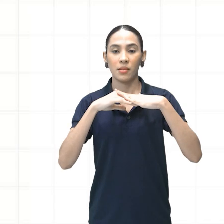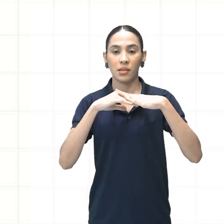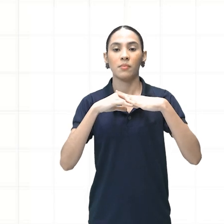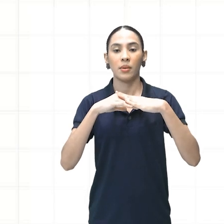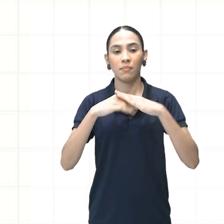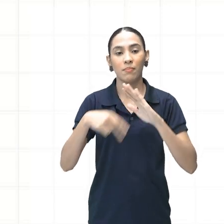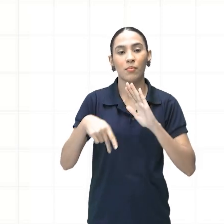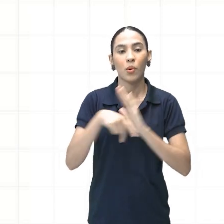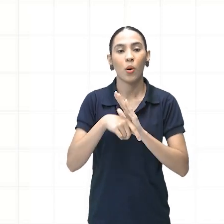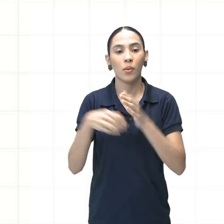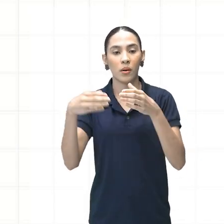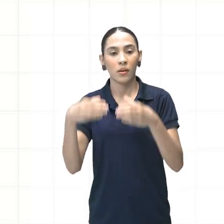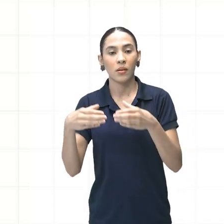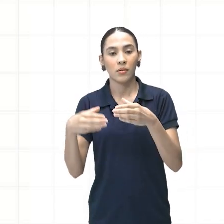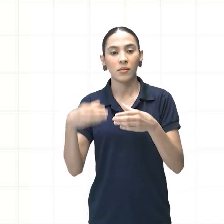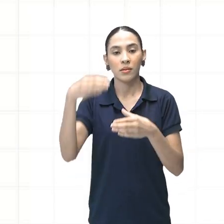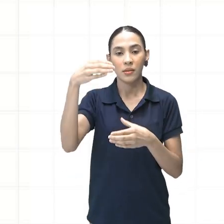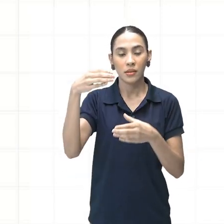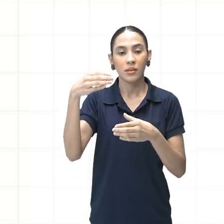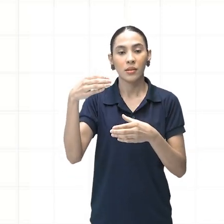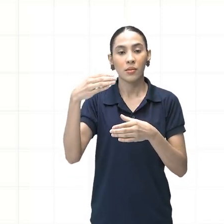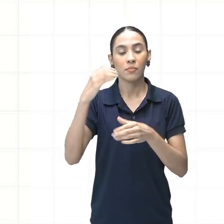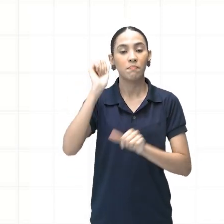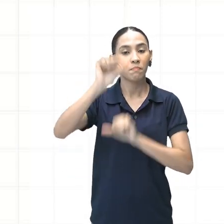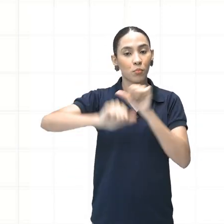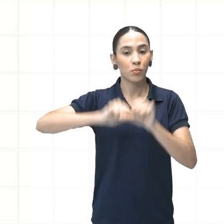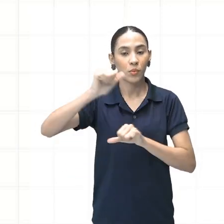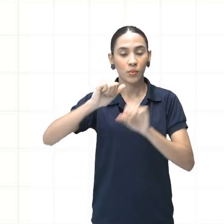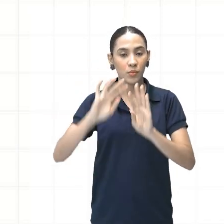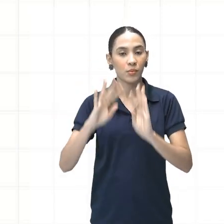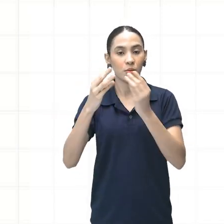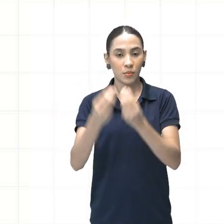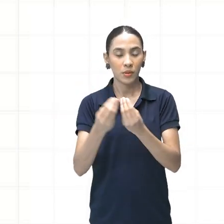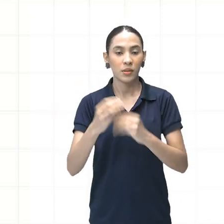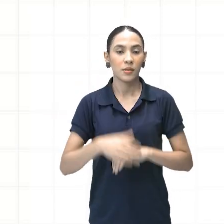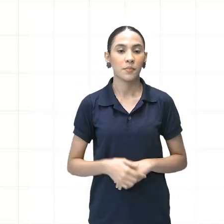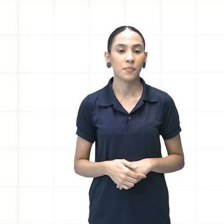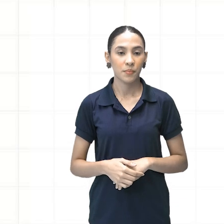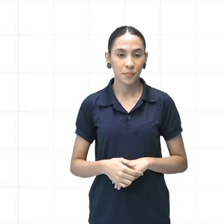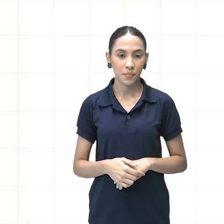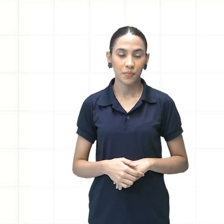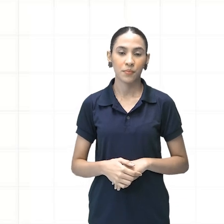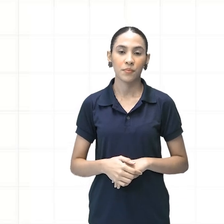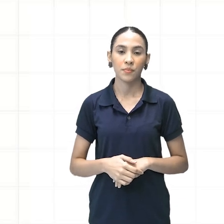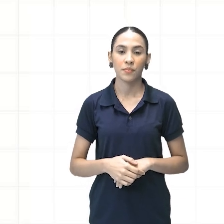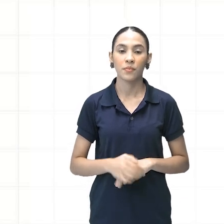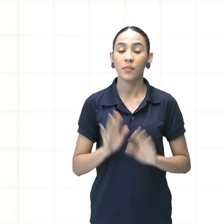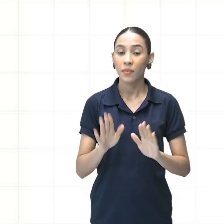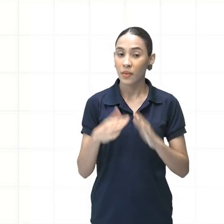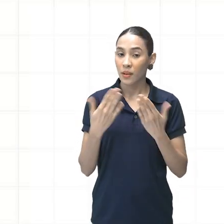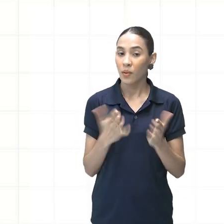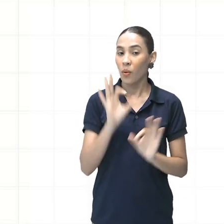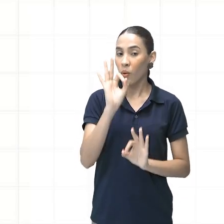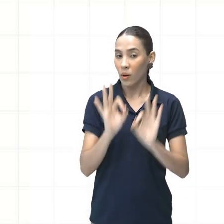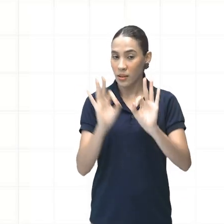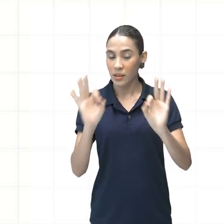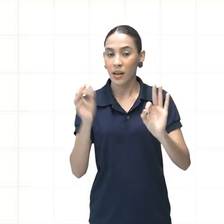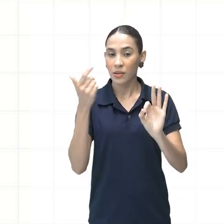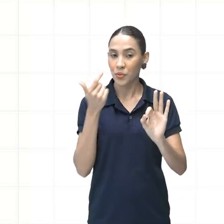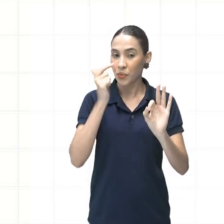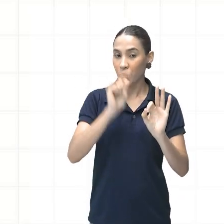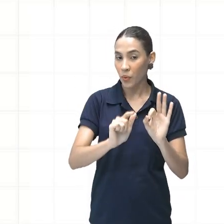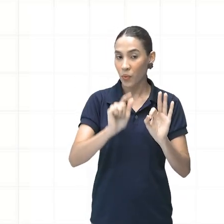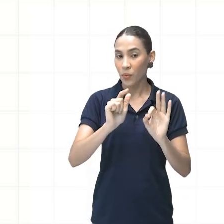máxima restante desse cilindro após a transferência dessa substância? Então, vamos organizar